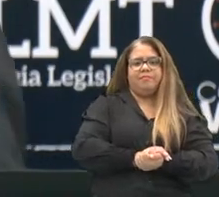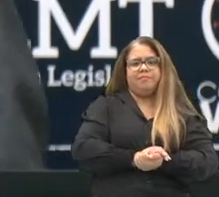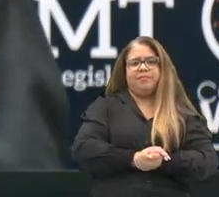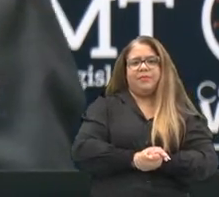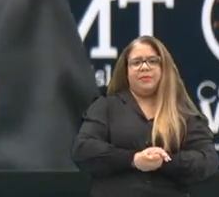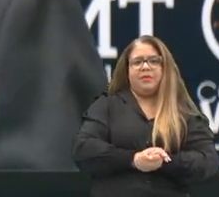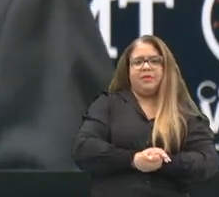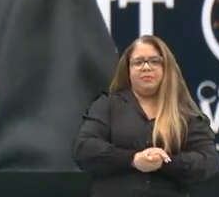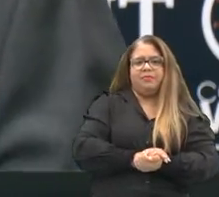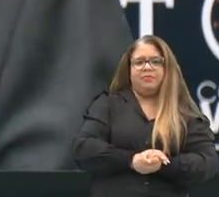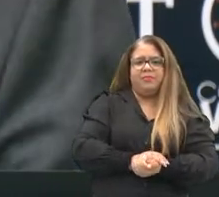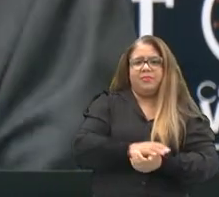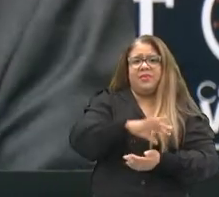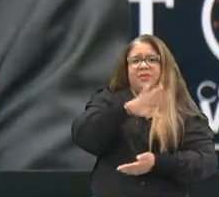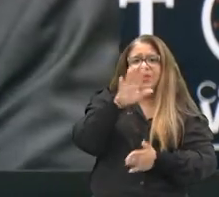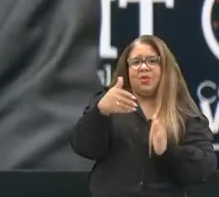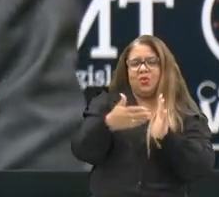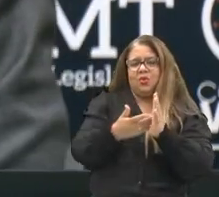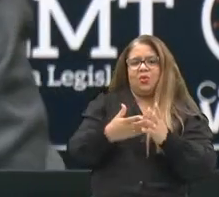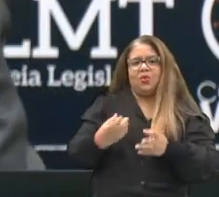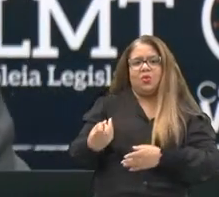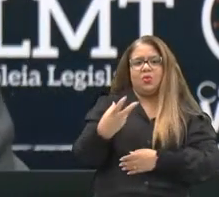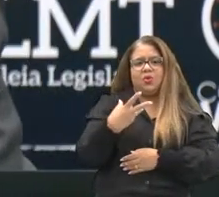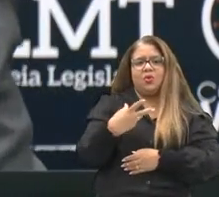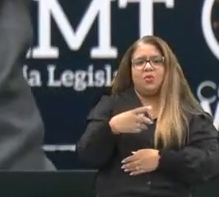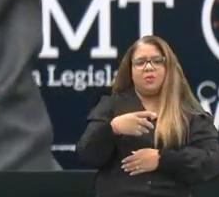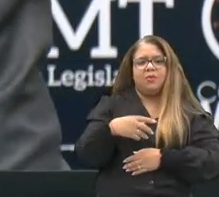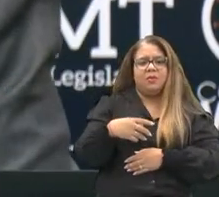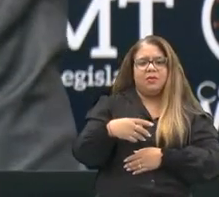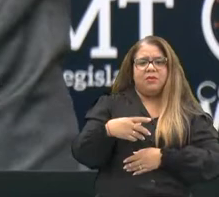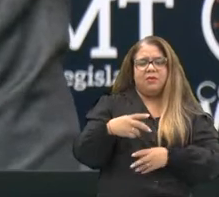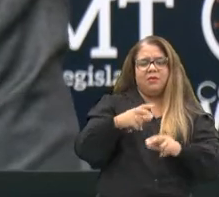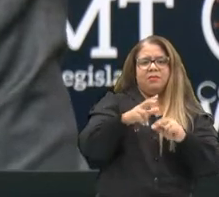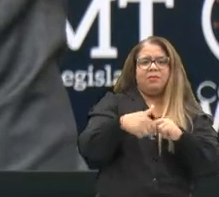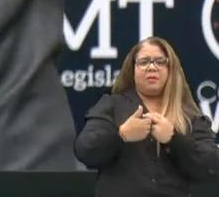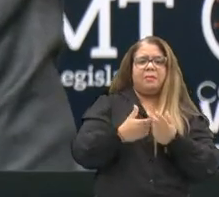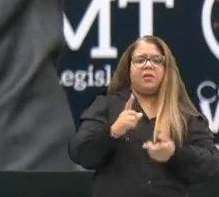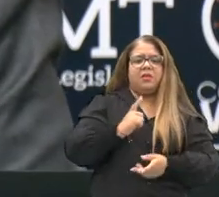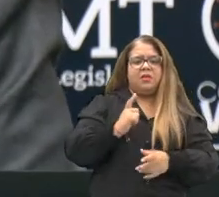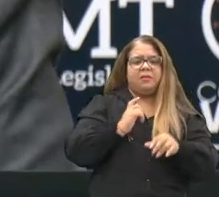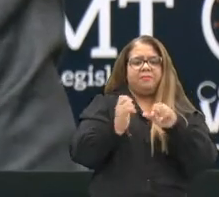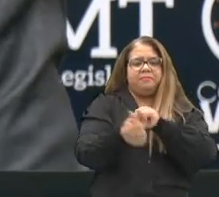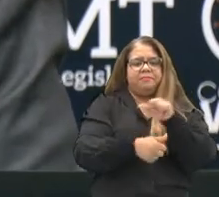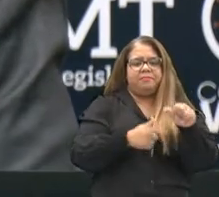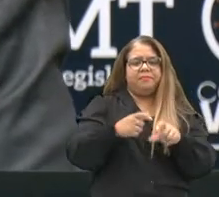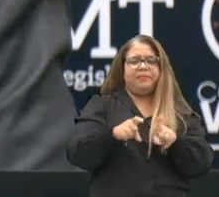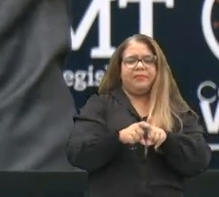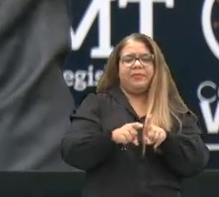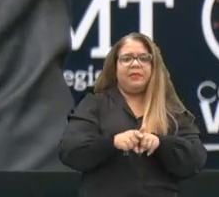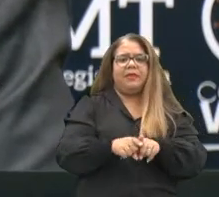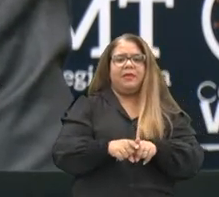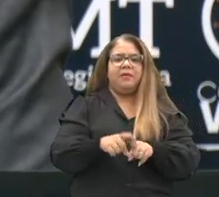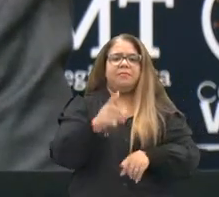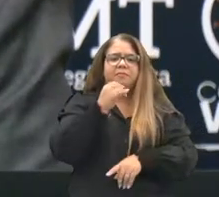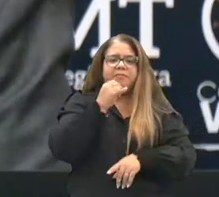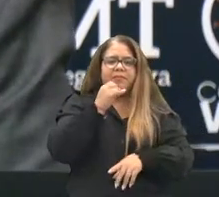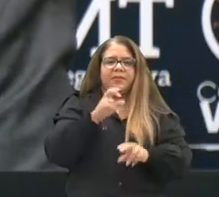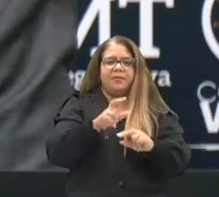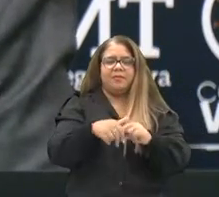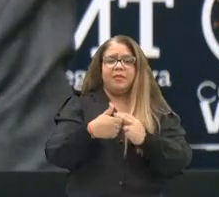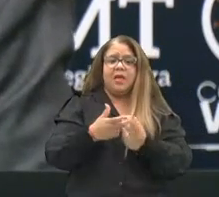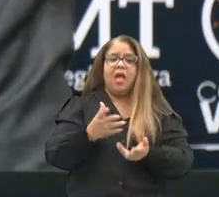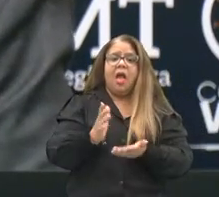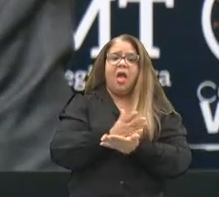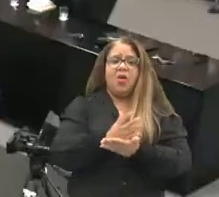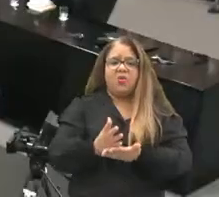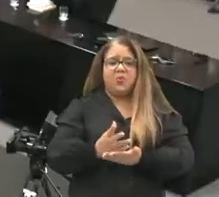Toda reforma desta envergadura gera profundas mudanças, acaba promovendo descontentamentos de